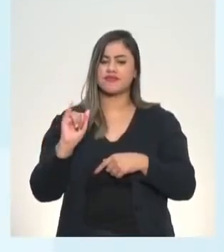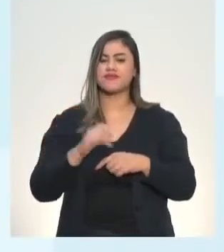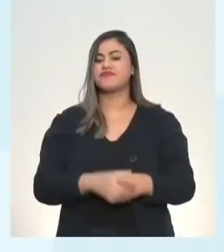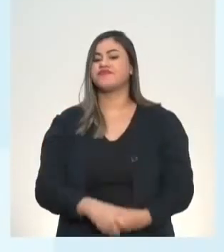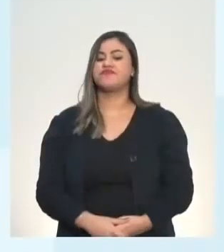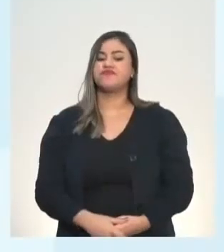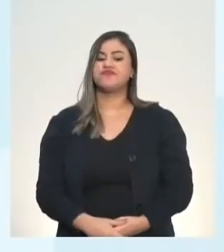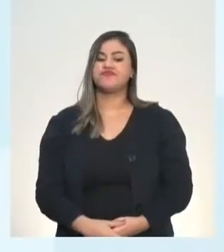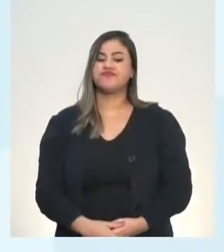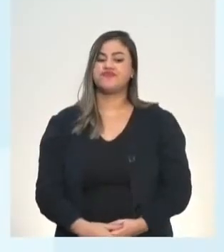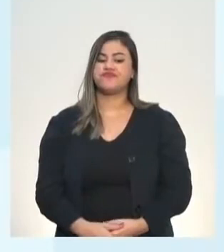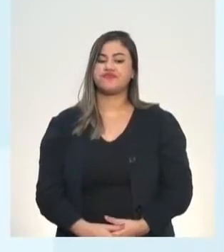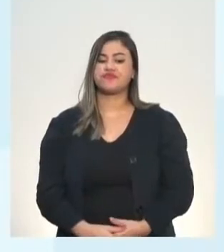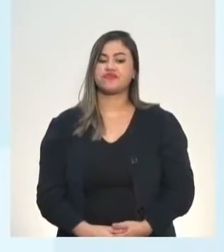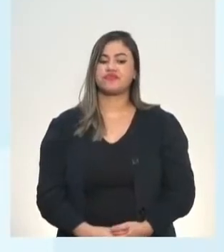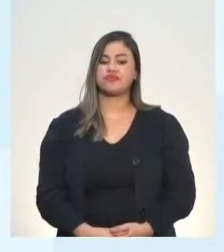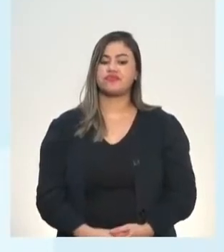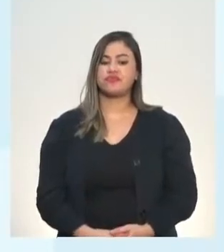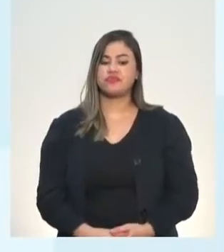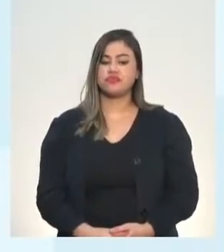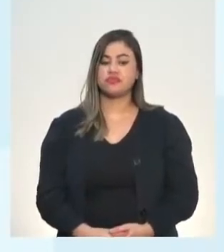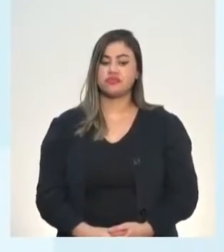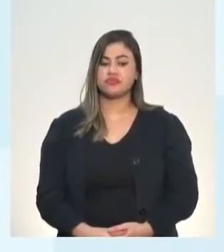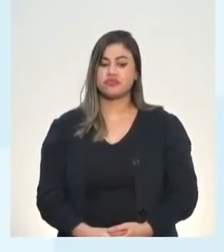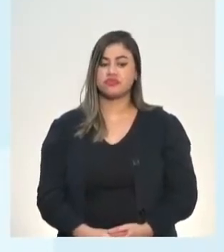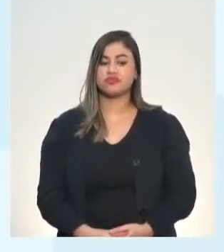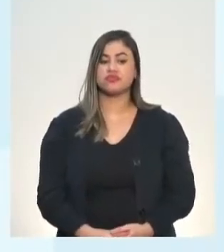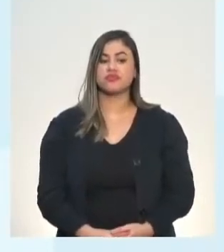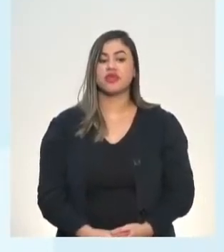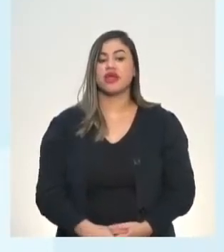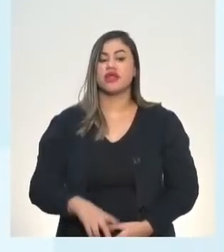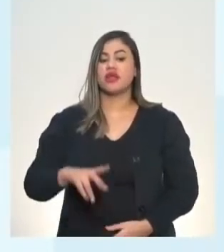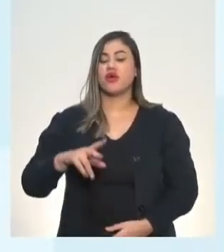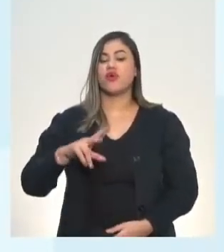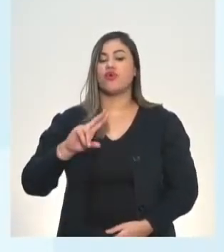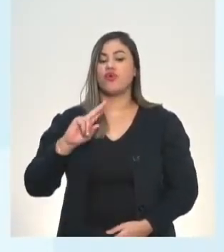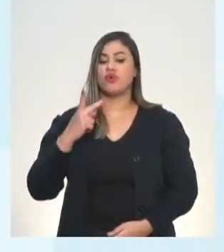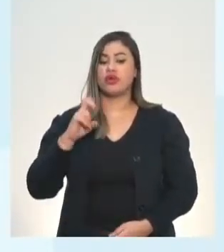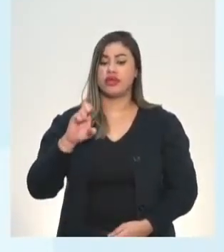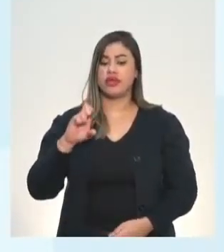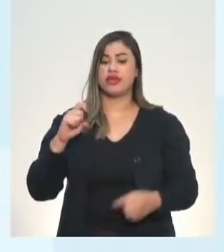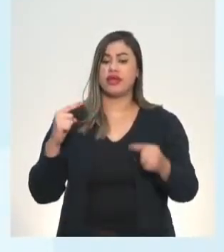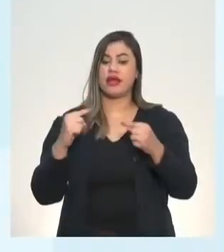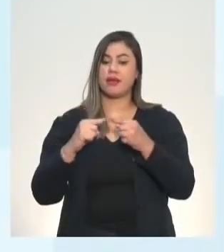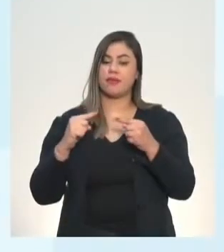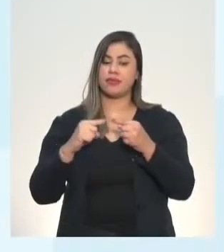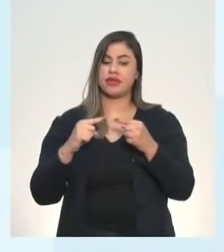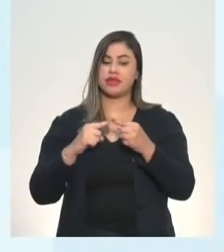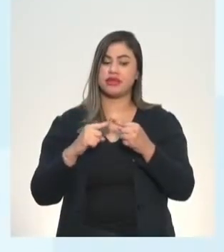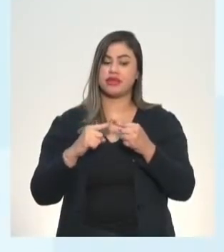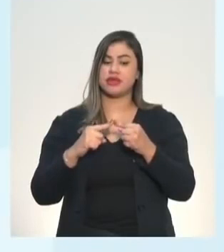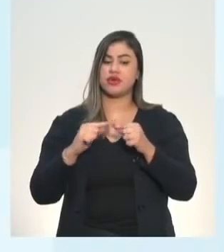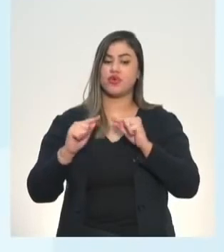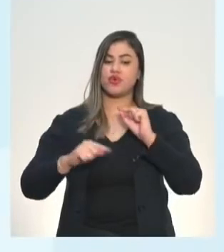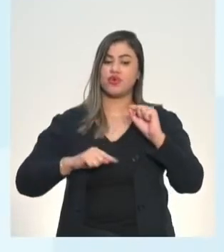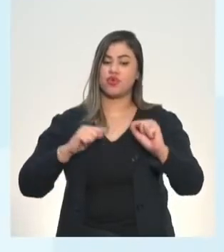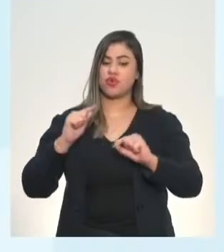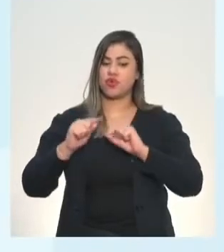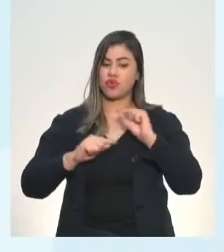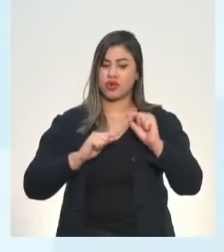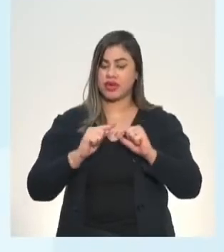tocava ou ele tocou, então o verbo é play, mas aí o João vai colocar no passado e ele vai